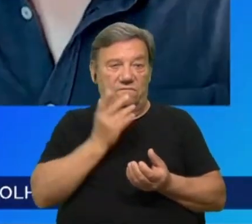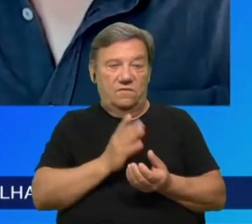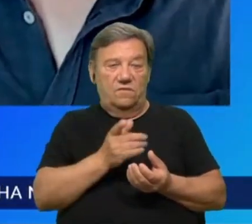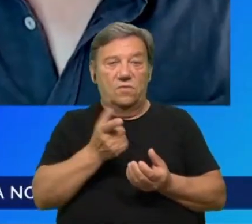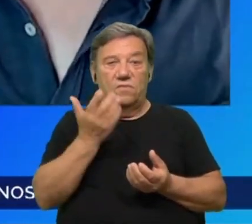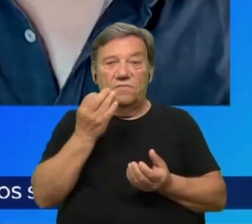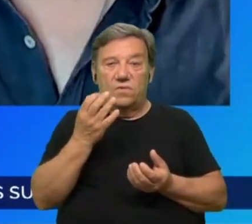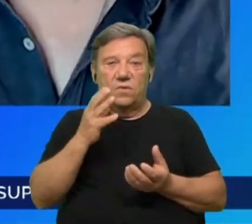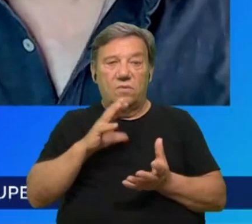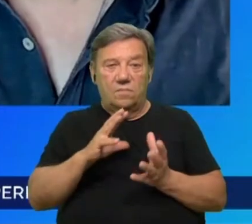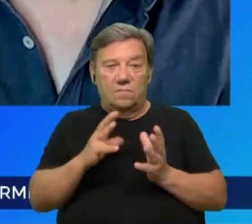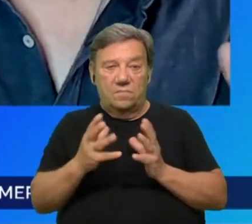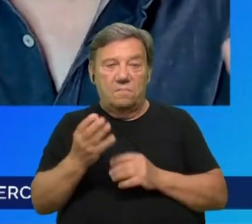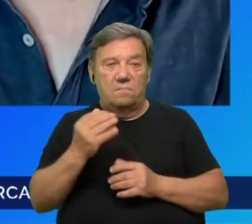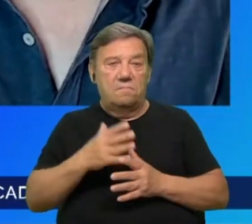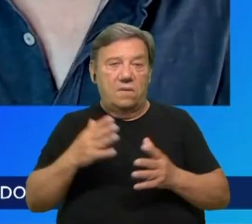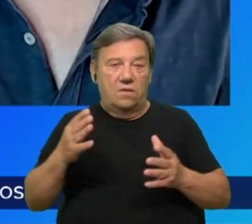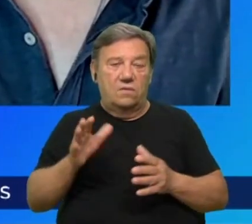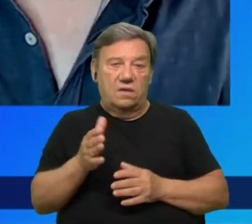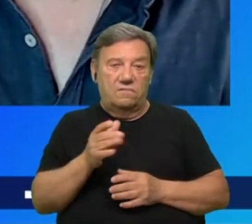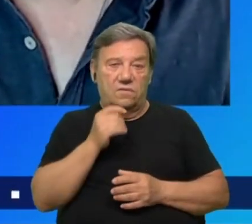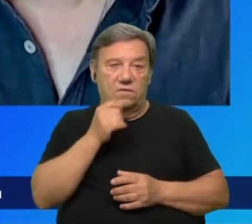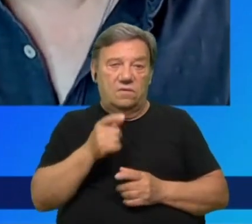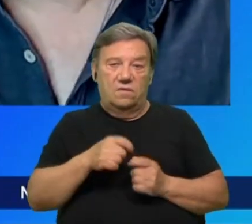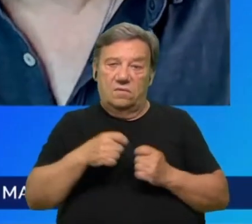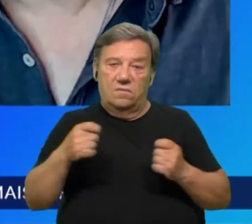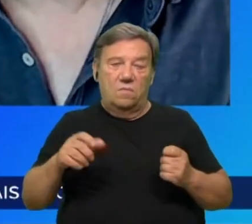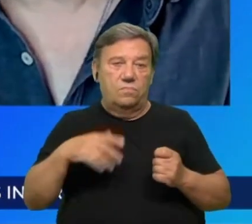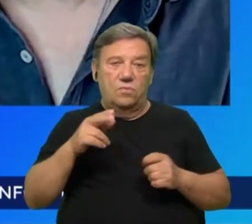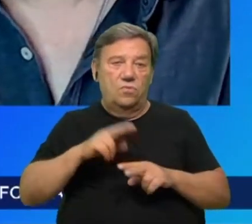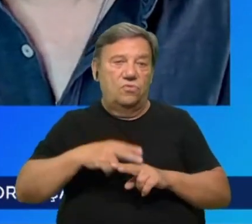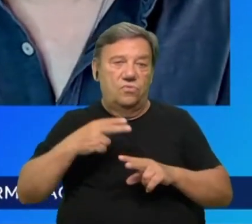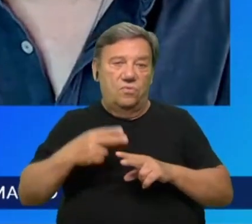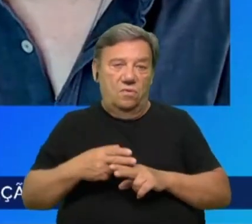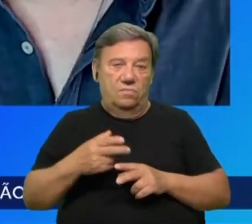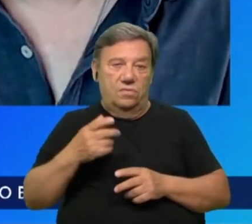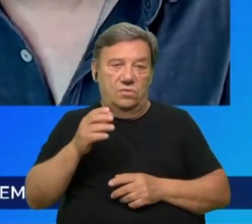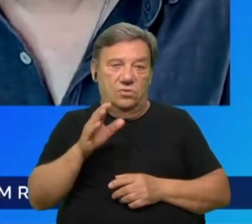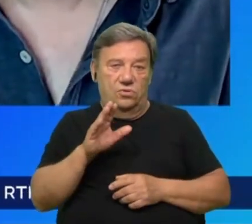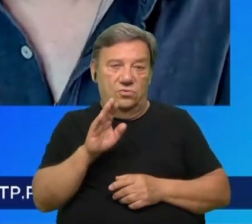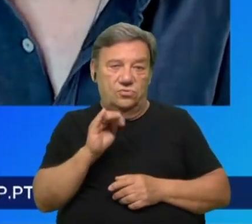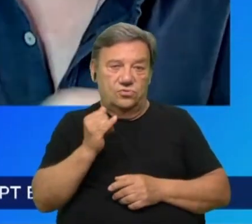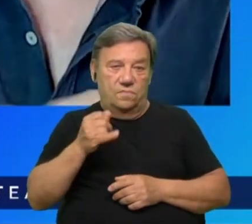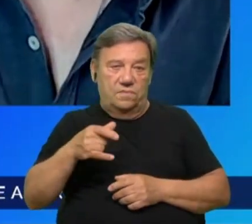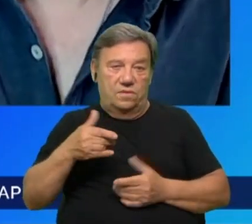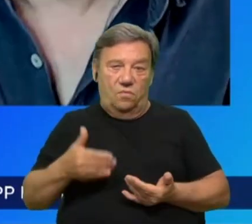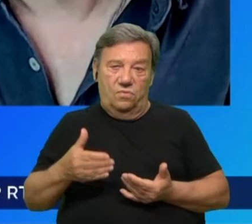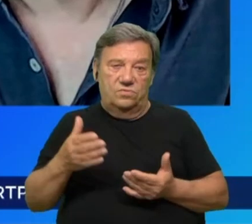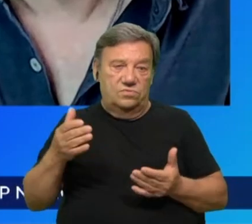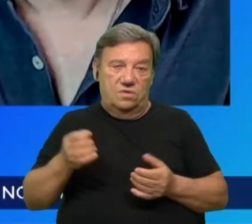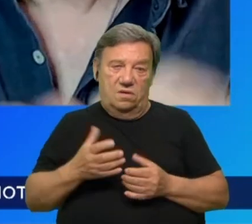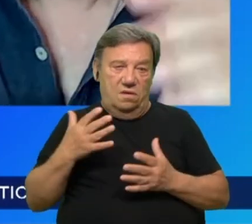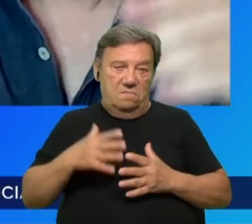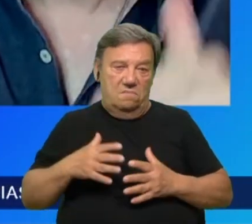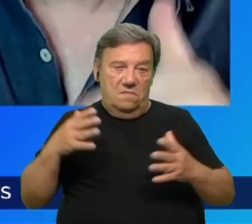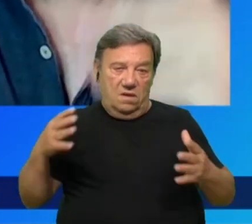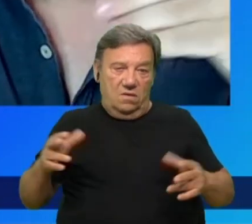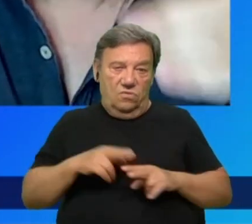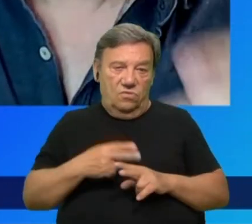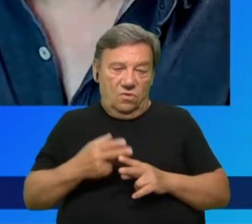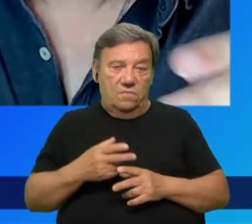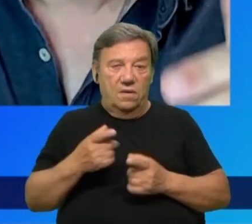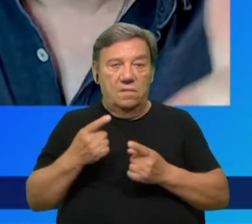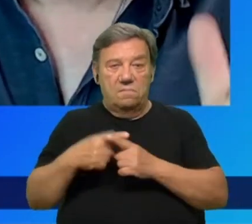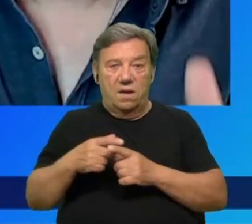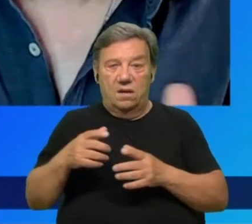um planeta muito maior, provavelmente o raio seria o dobro do Júpiter de hoje, e além disso, o